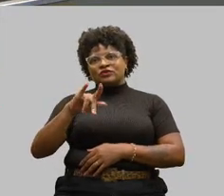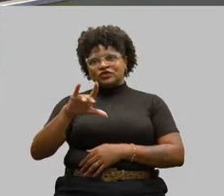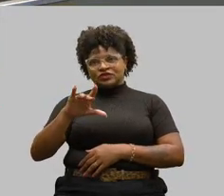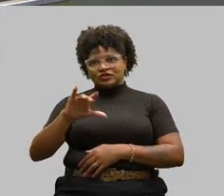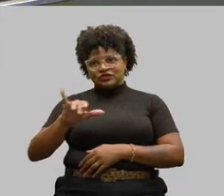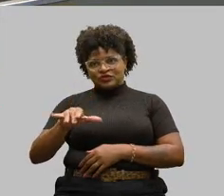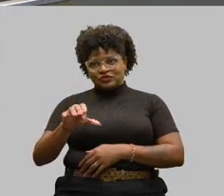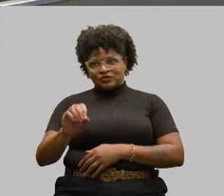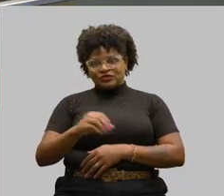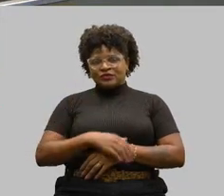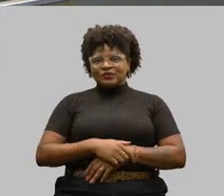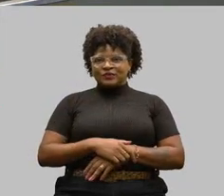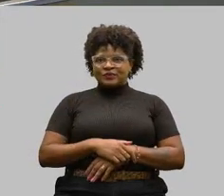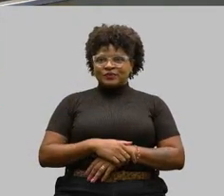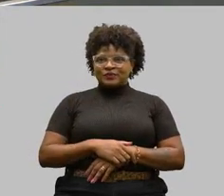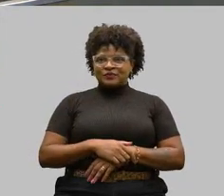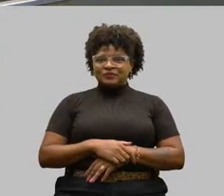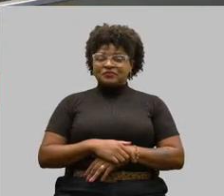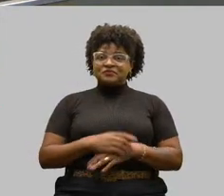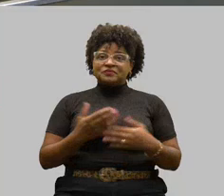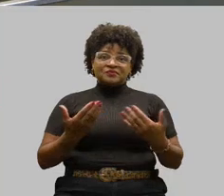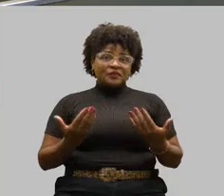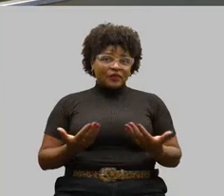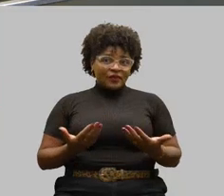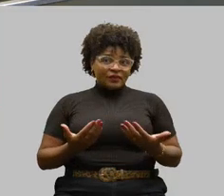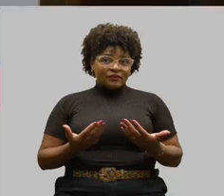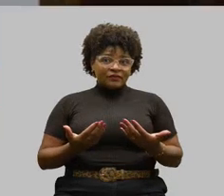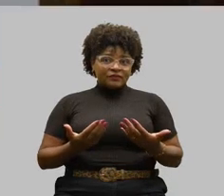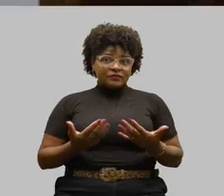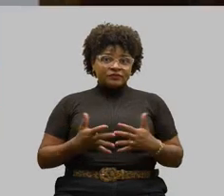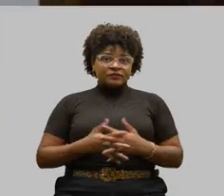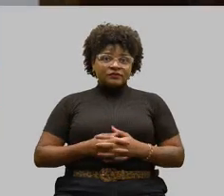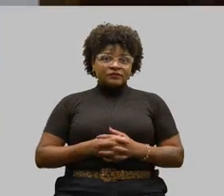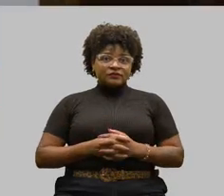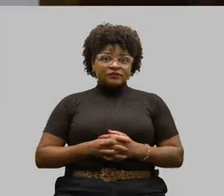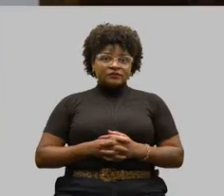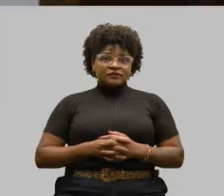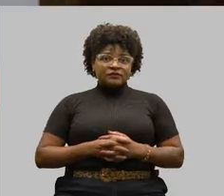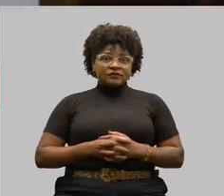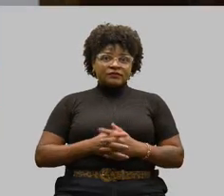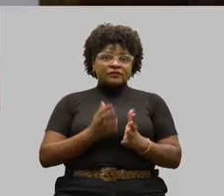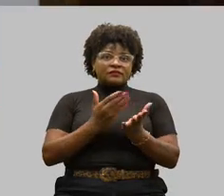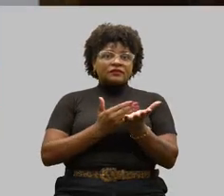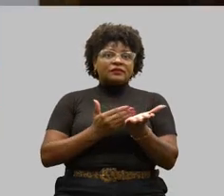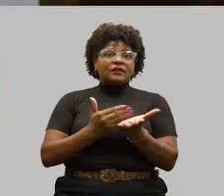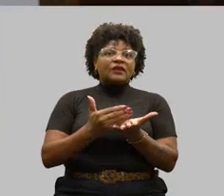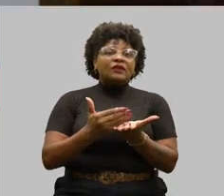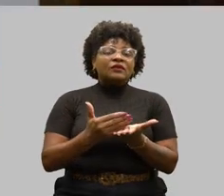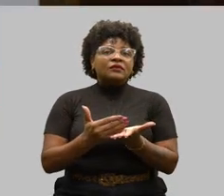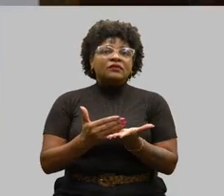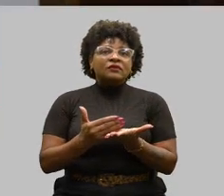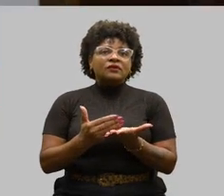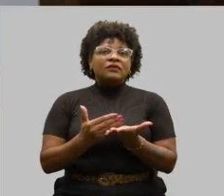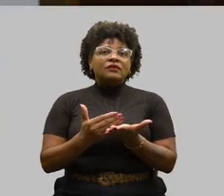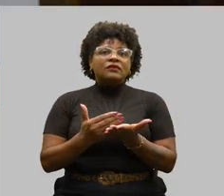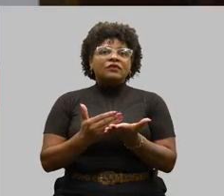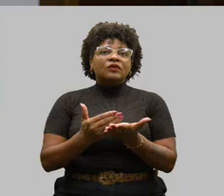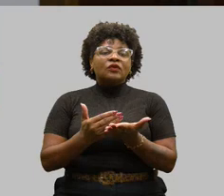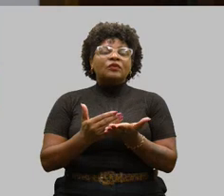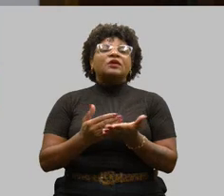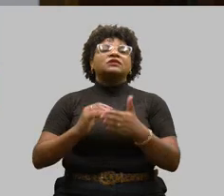bom eu comecei do Instituto